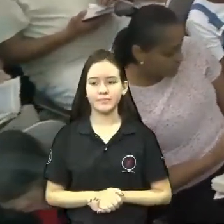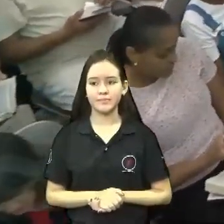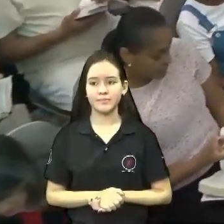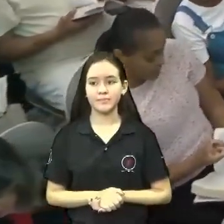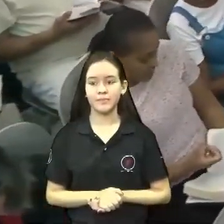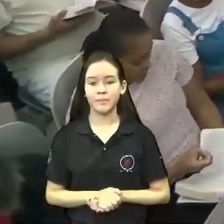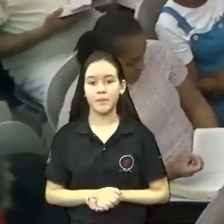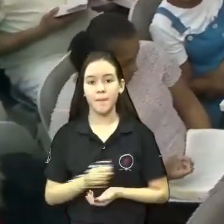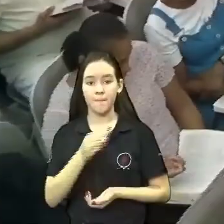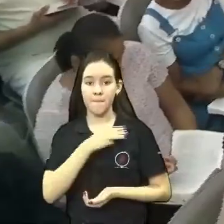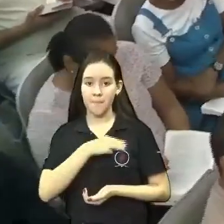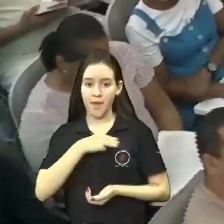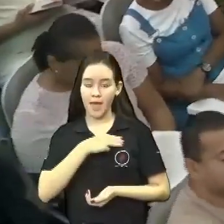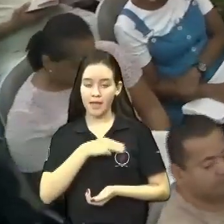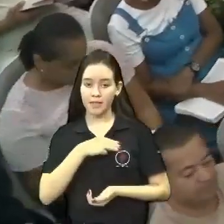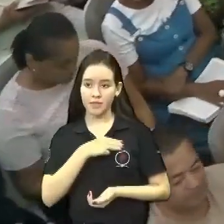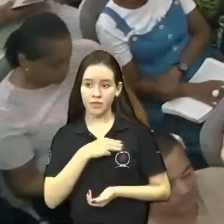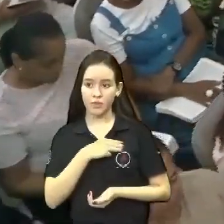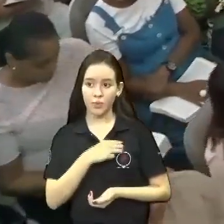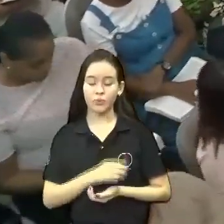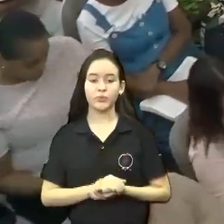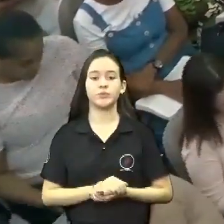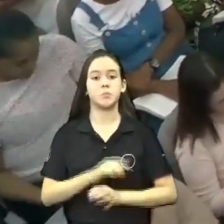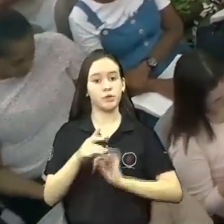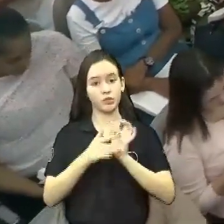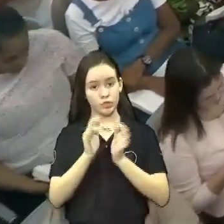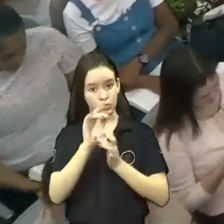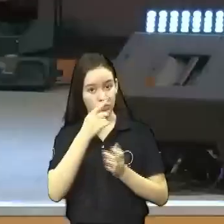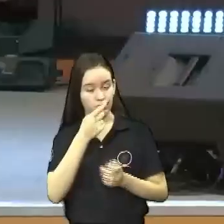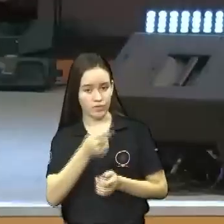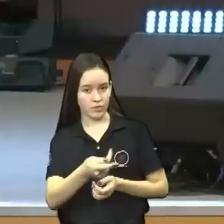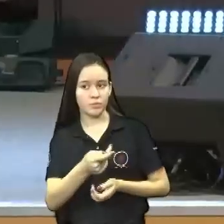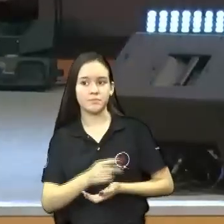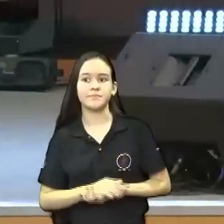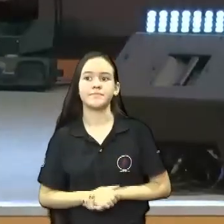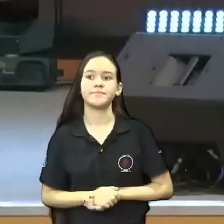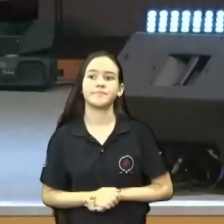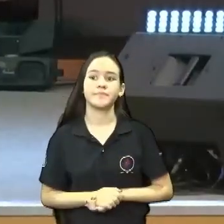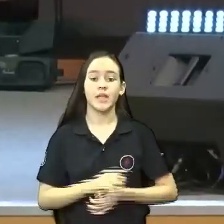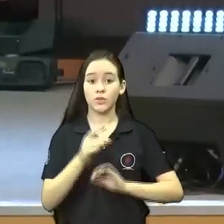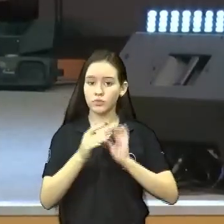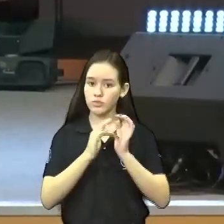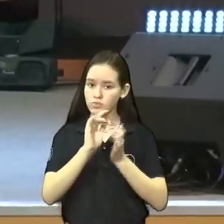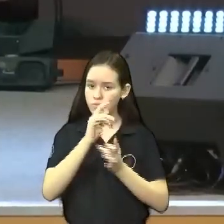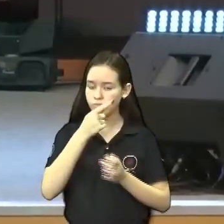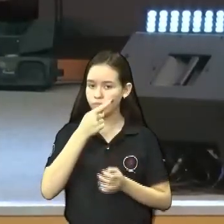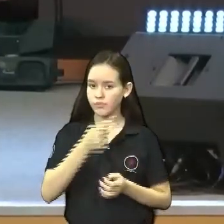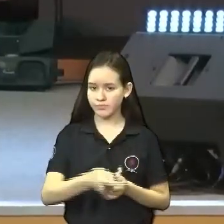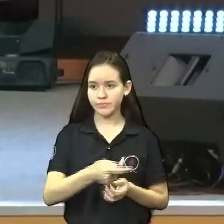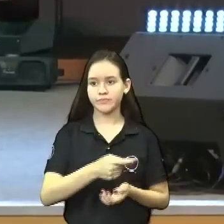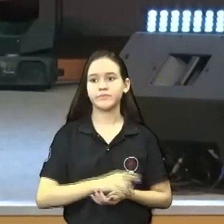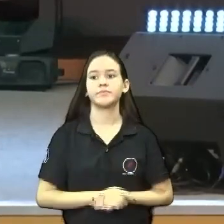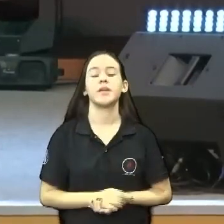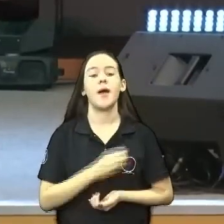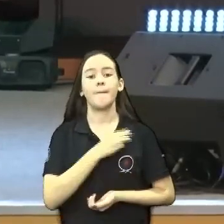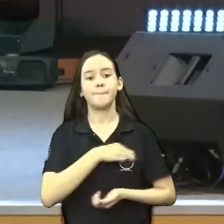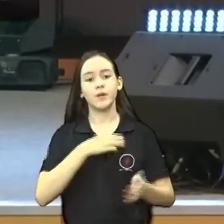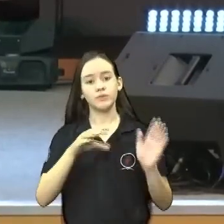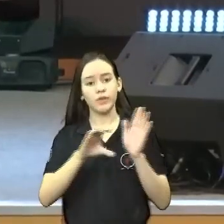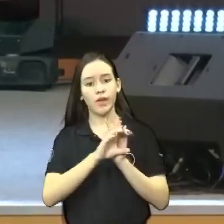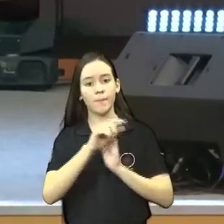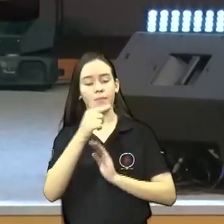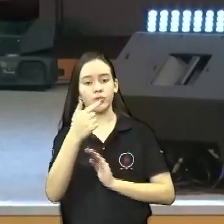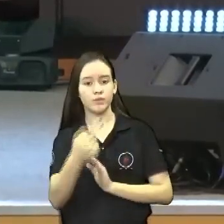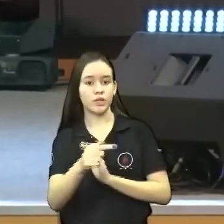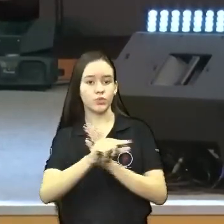evangelho de Mateus palavras de Jesus palavras de Jesus Mateus Capítulo